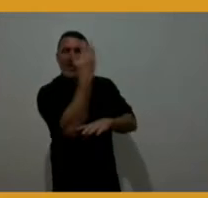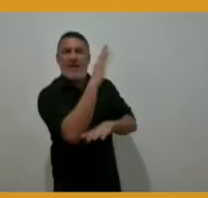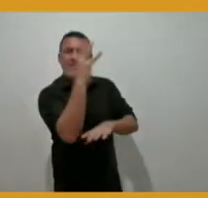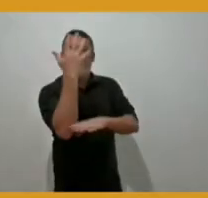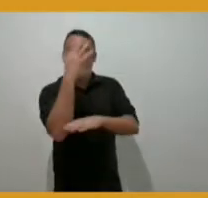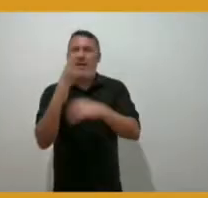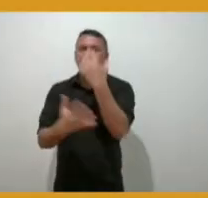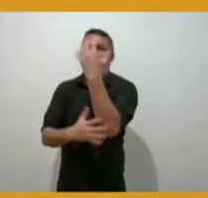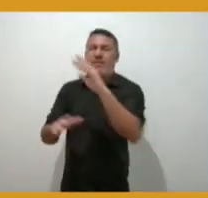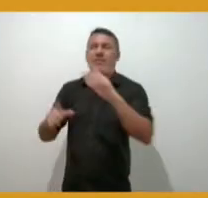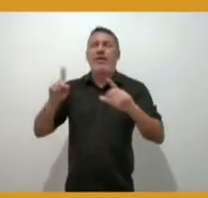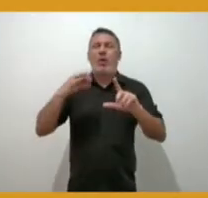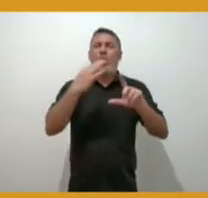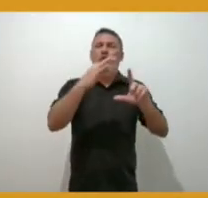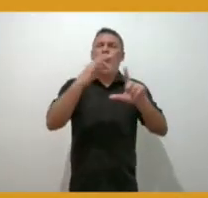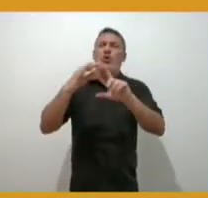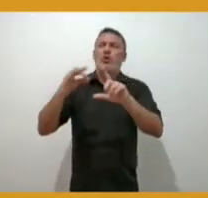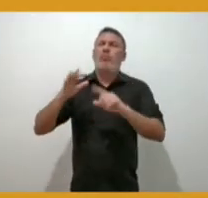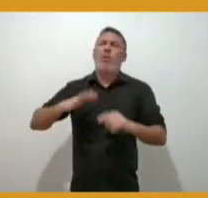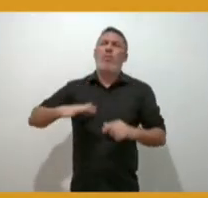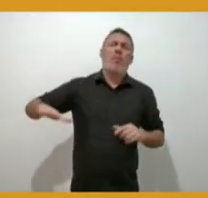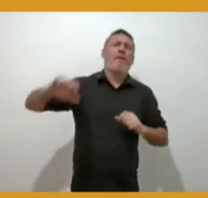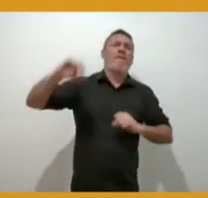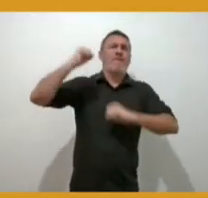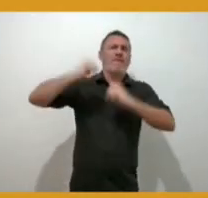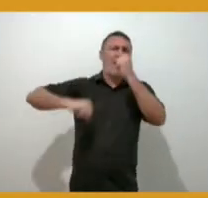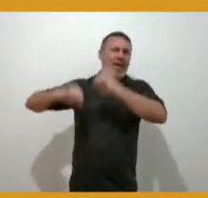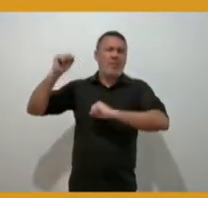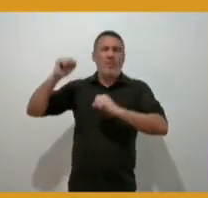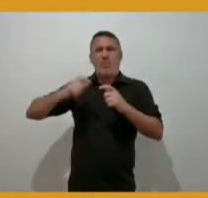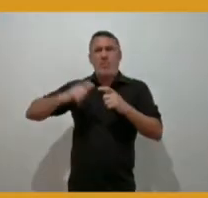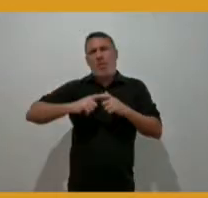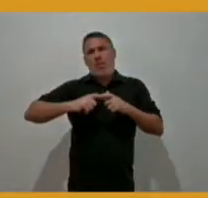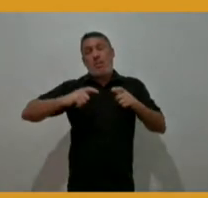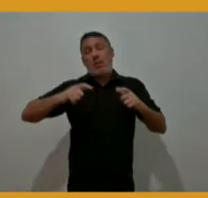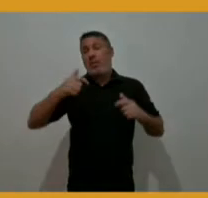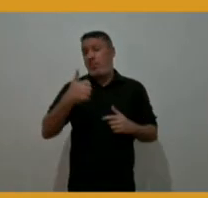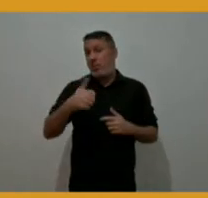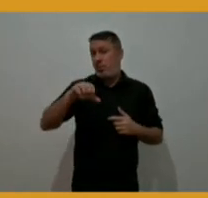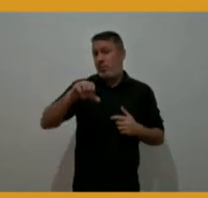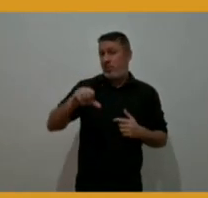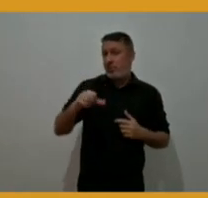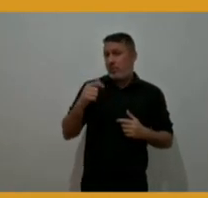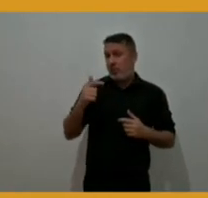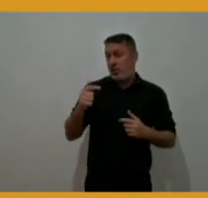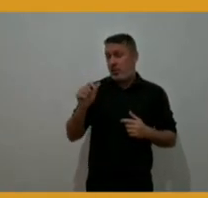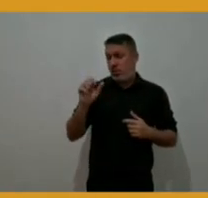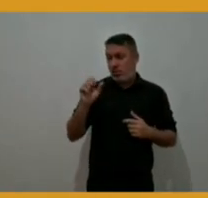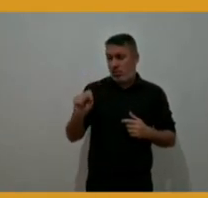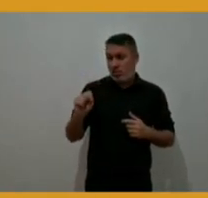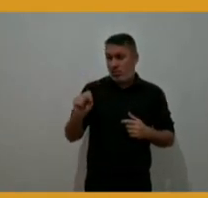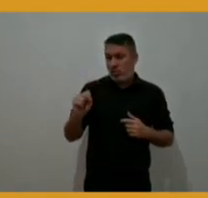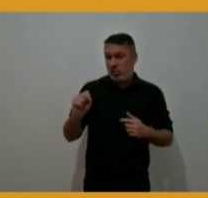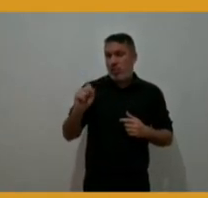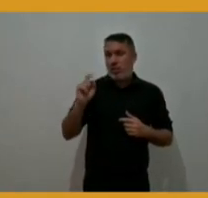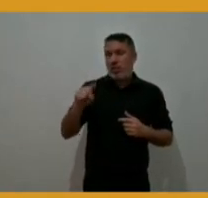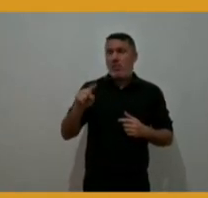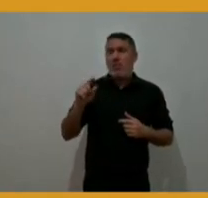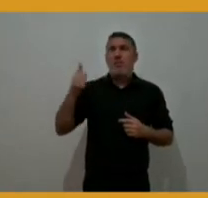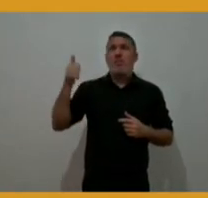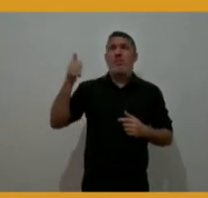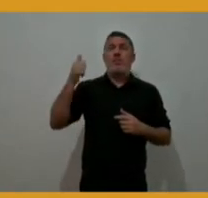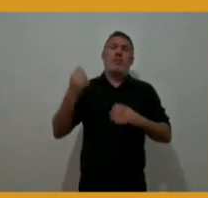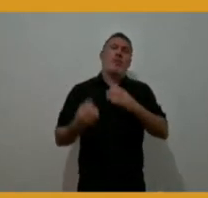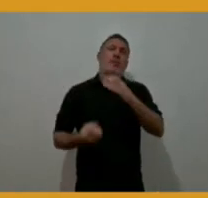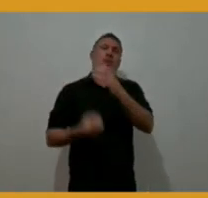abastecer a fábrica e colocar em funcionamento, em 1978, a primeira unidade industrial da